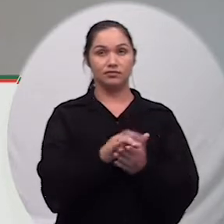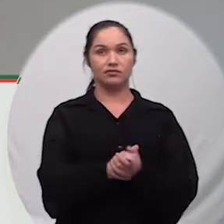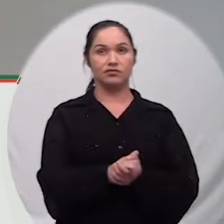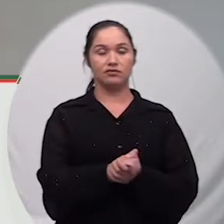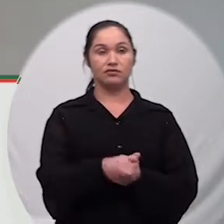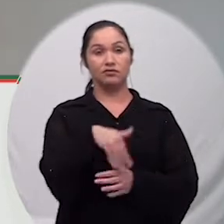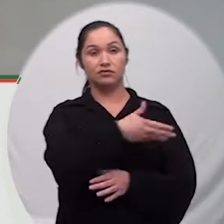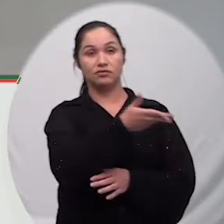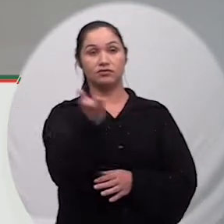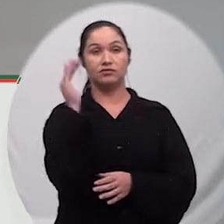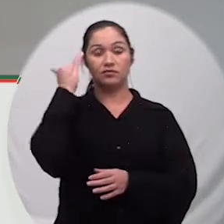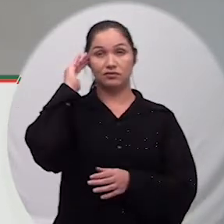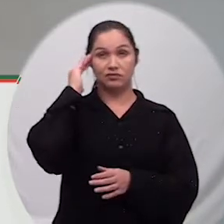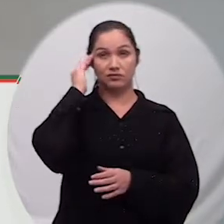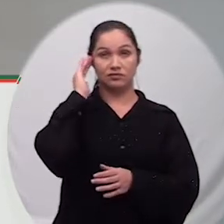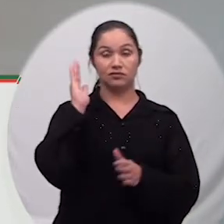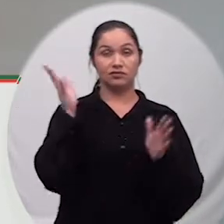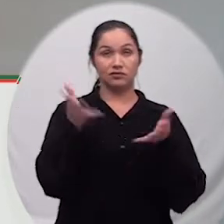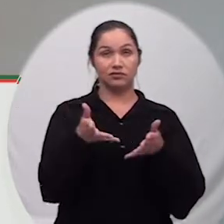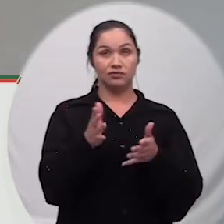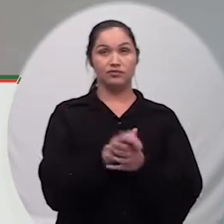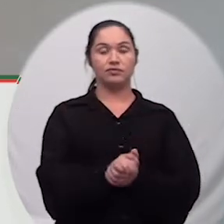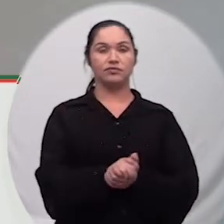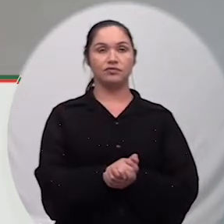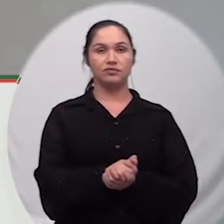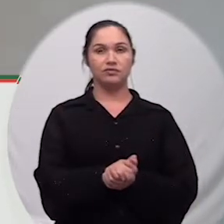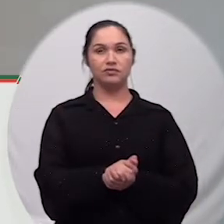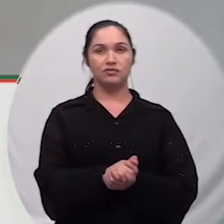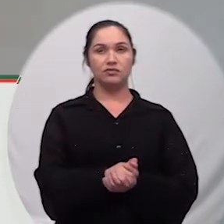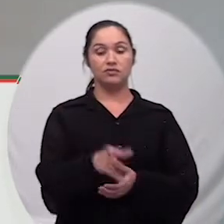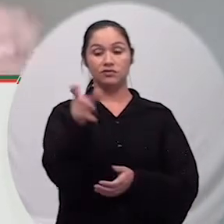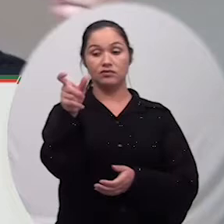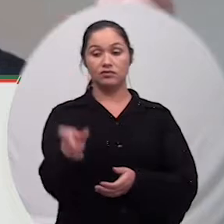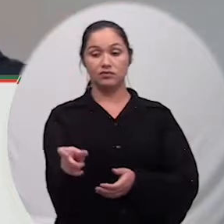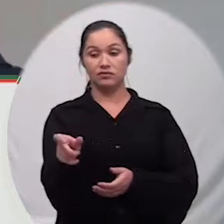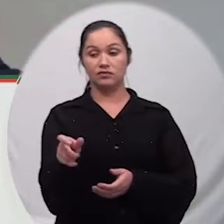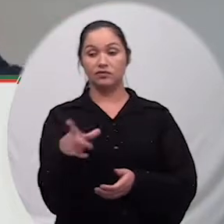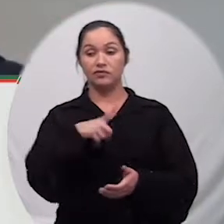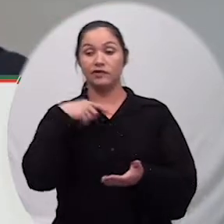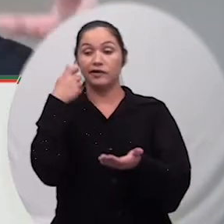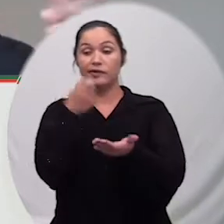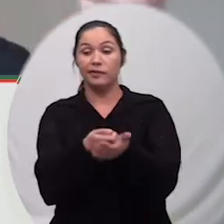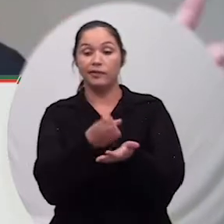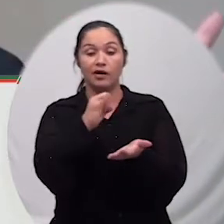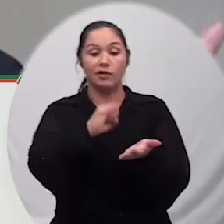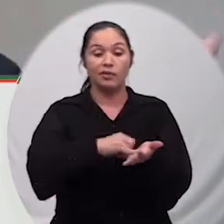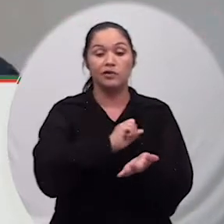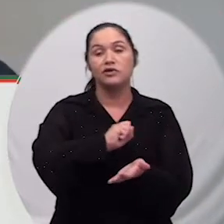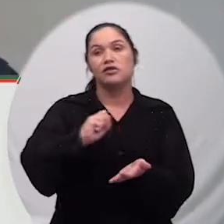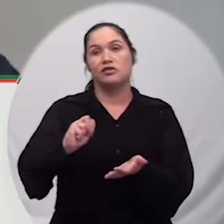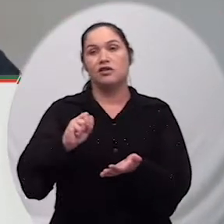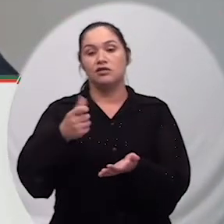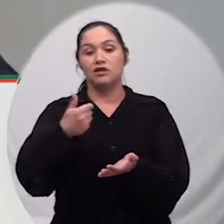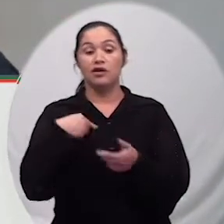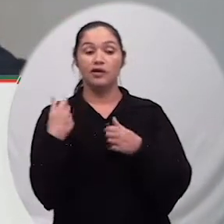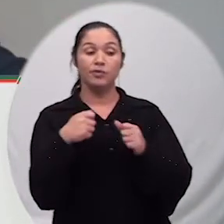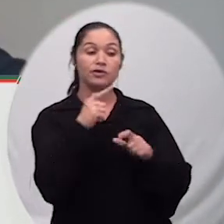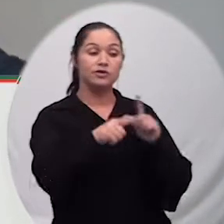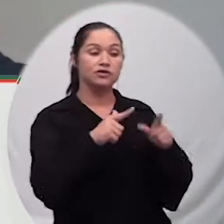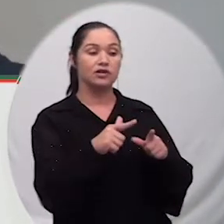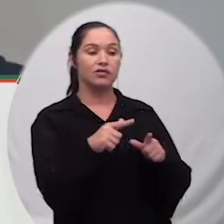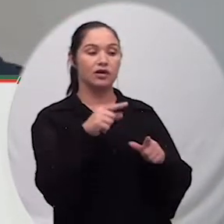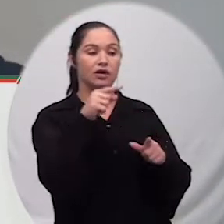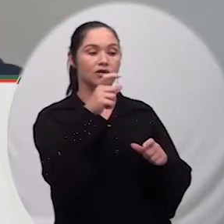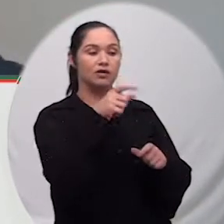se vocês entenderam melhor, hoje o contribuinte paga por fora. Ele vai lá e paga. Essa lei simplesmente é para